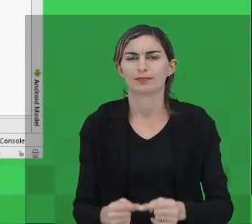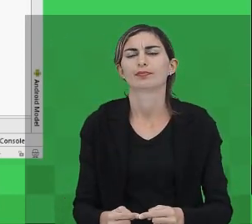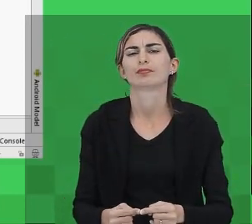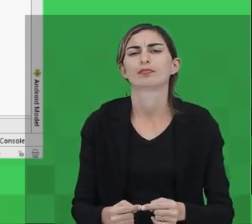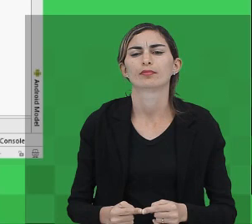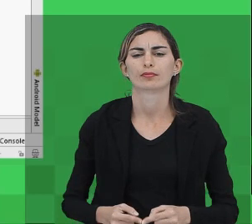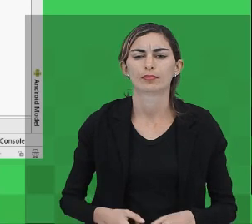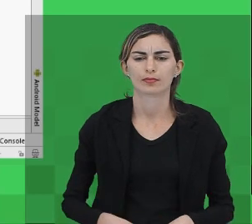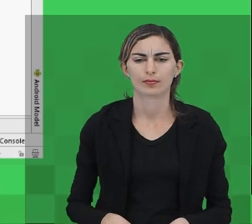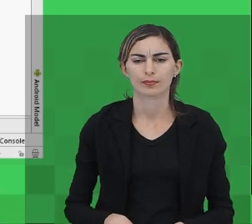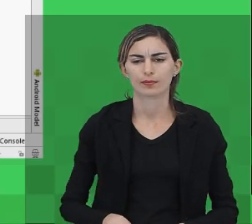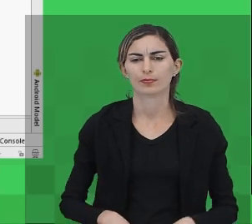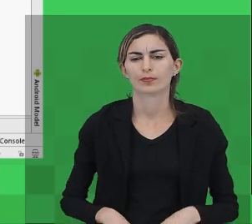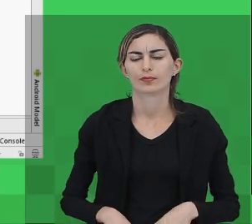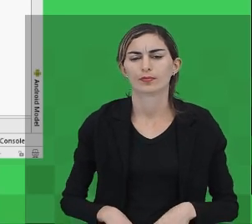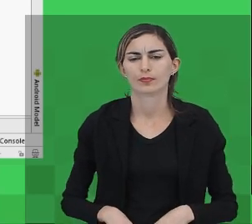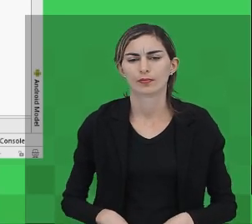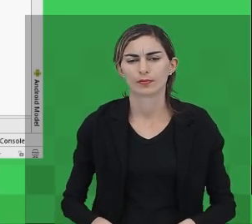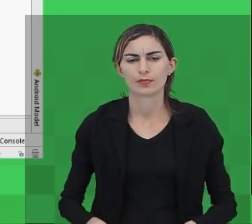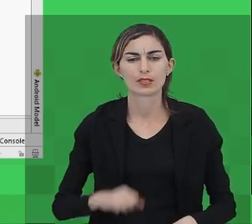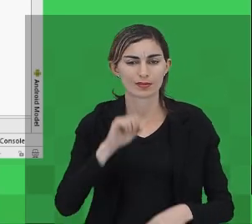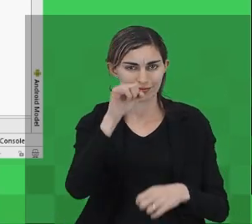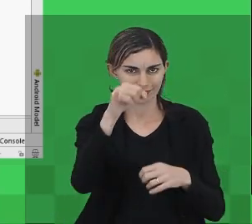sua aplicação.